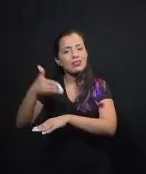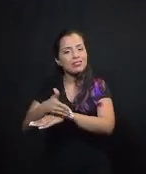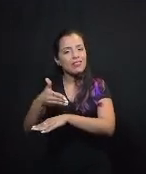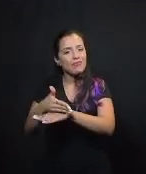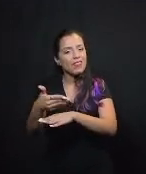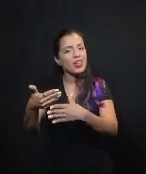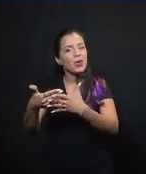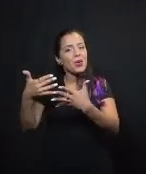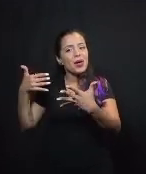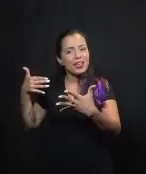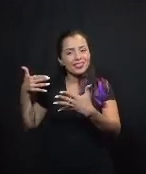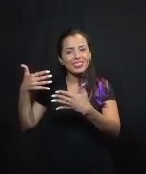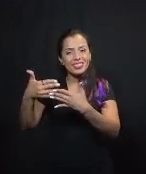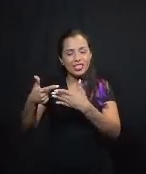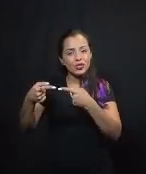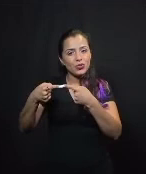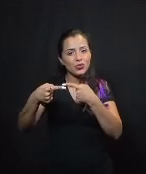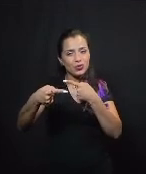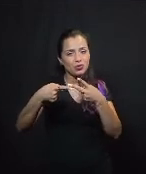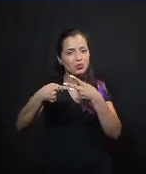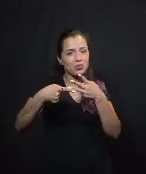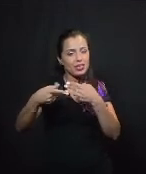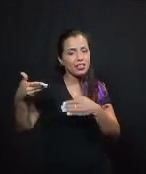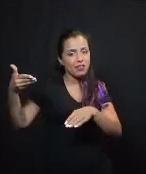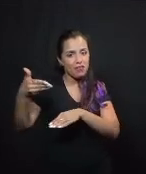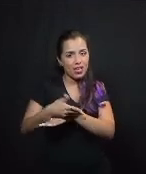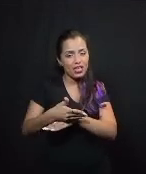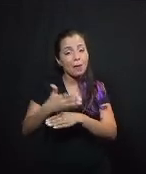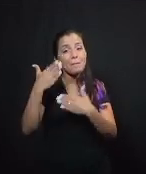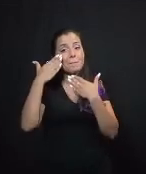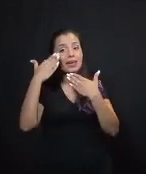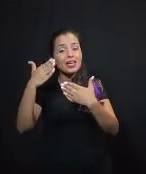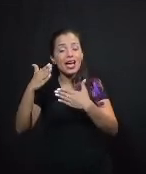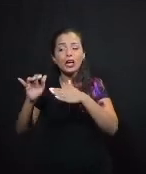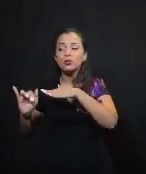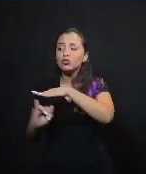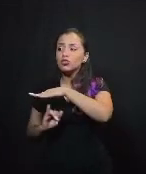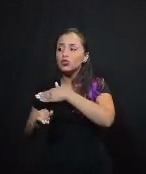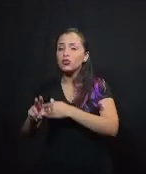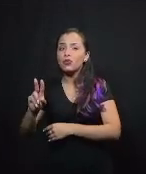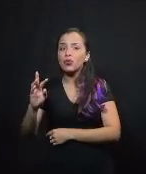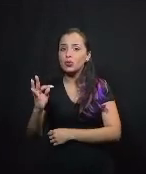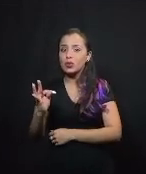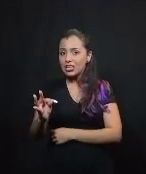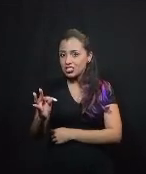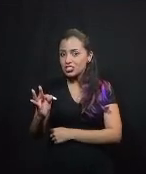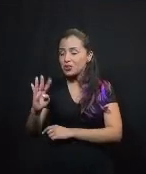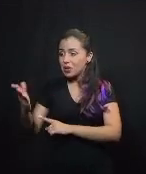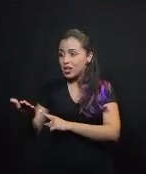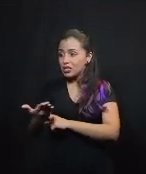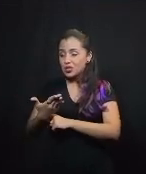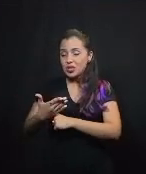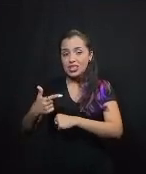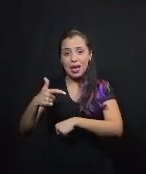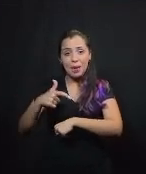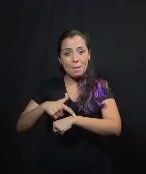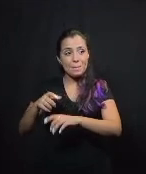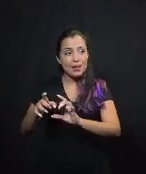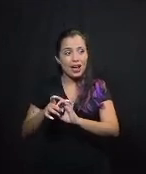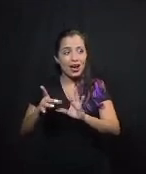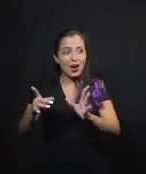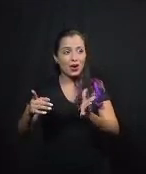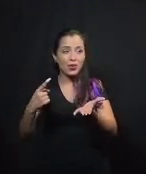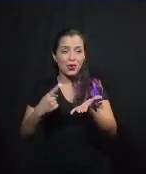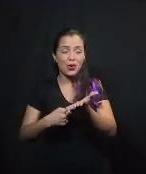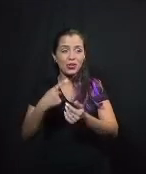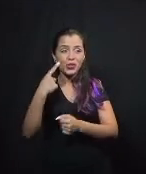que a gente colocou nesses dias todos. Obrigada, Instituto Votorantim, por proporcionar esse encontro, né? E